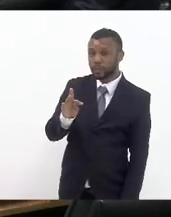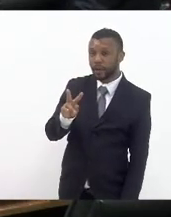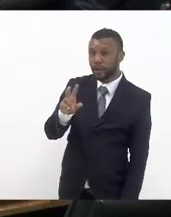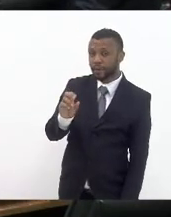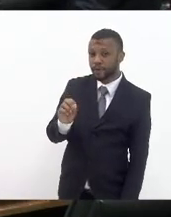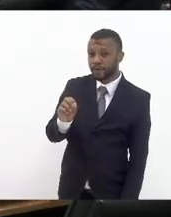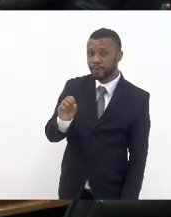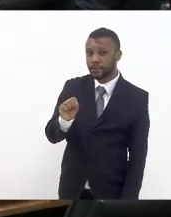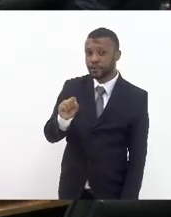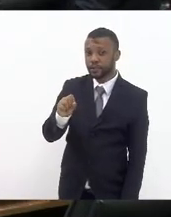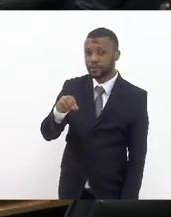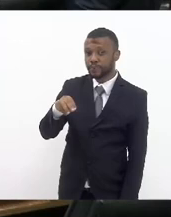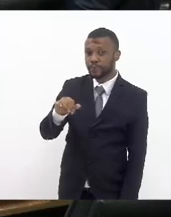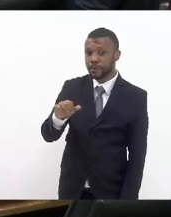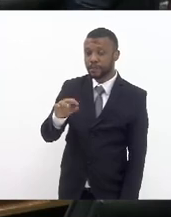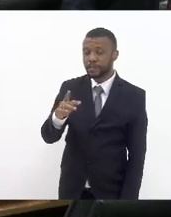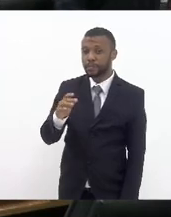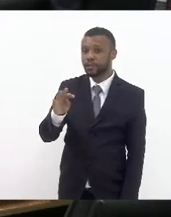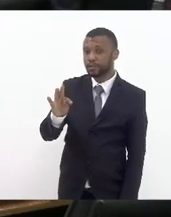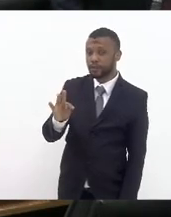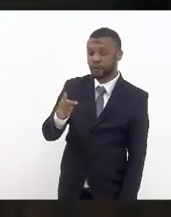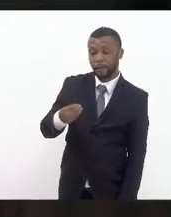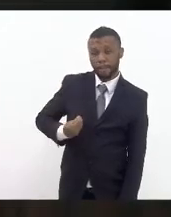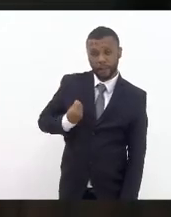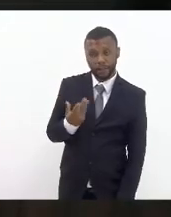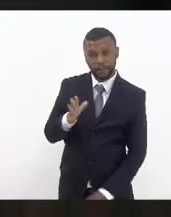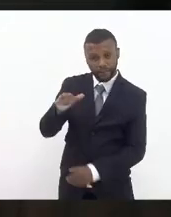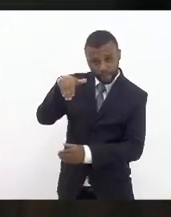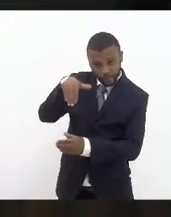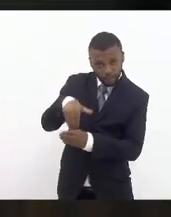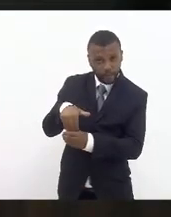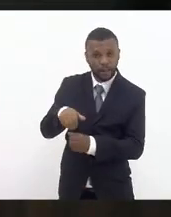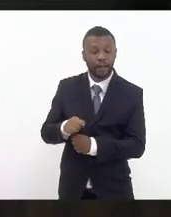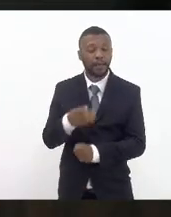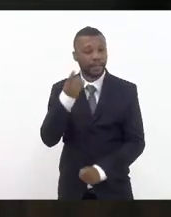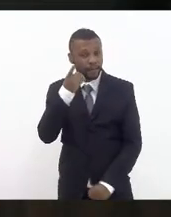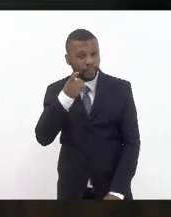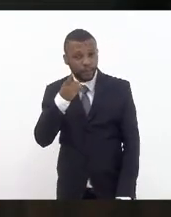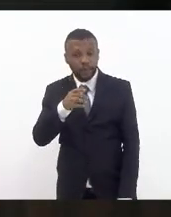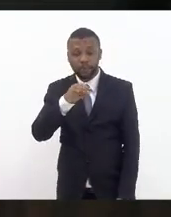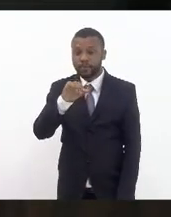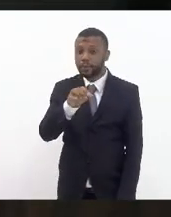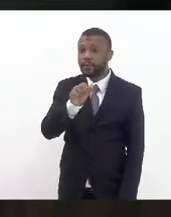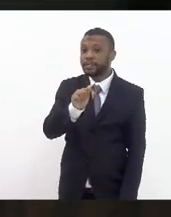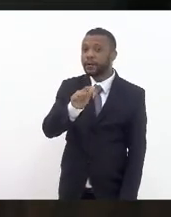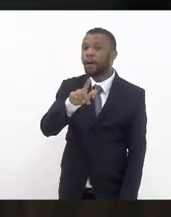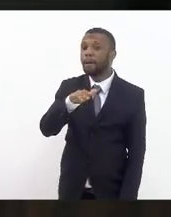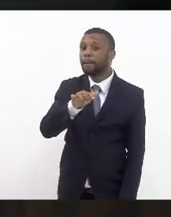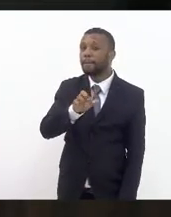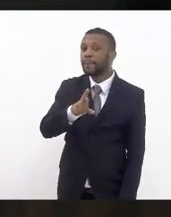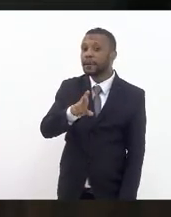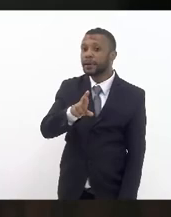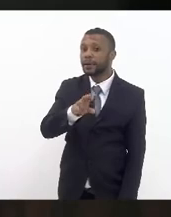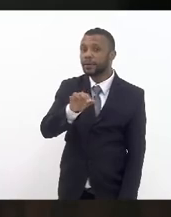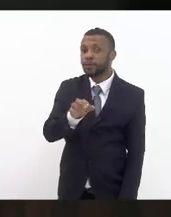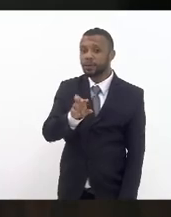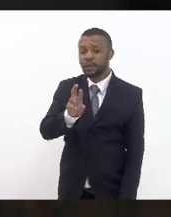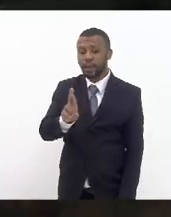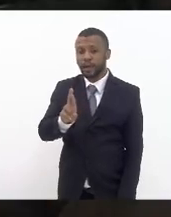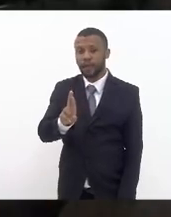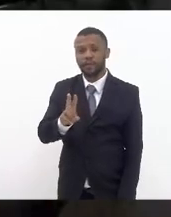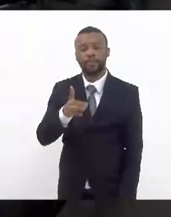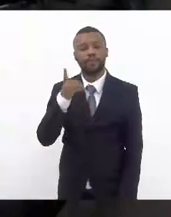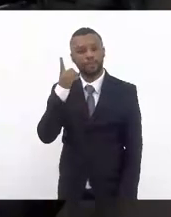Deputado Jalmir Júnior. Deputado Jalmir Júnior. Deputado Jorge Felipe Neto.